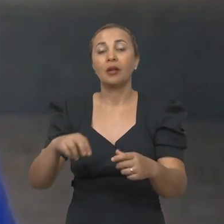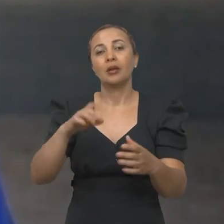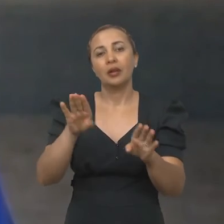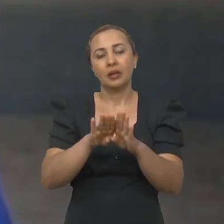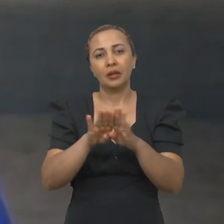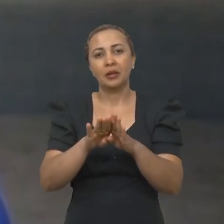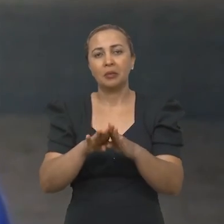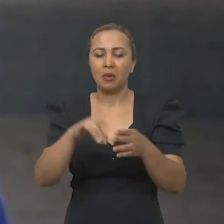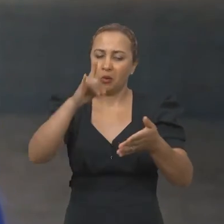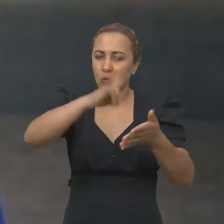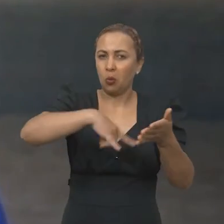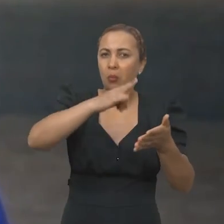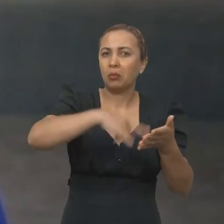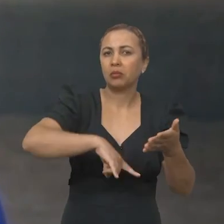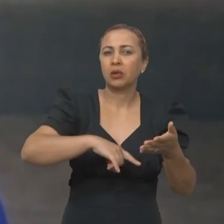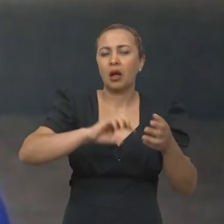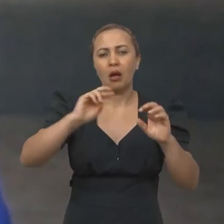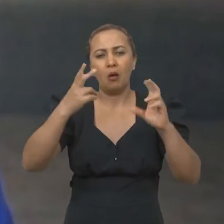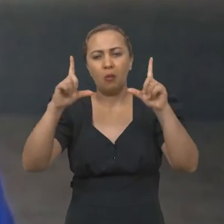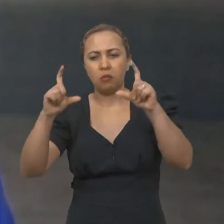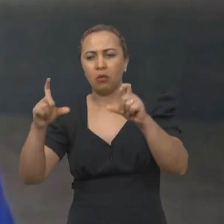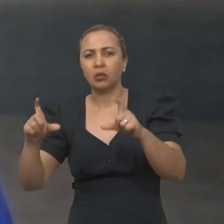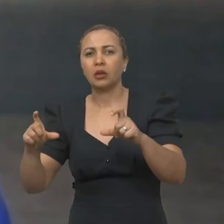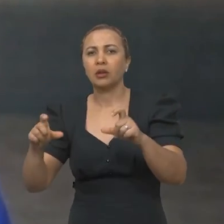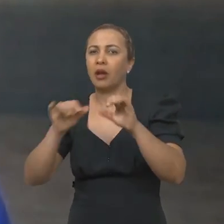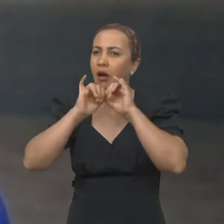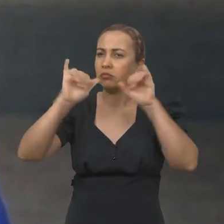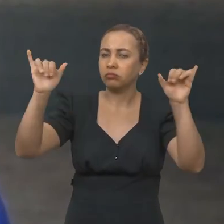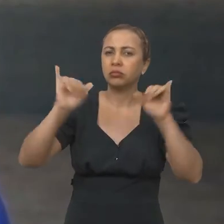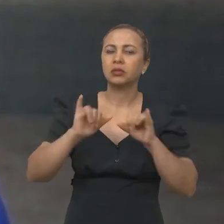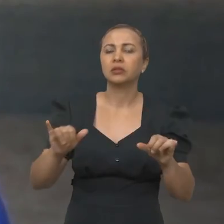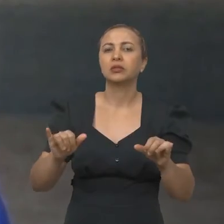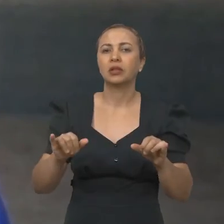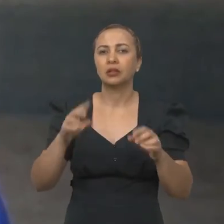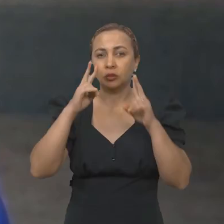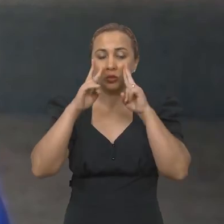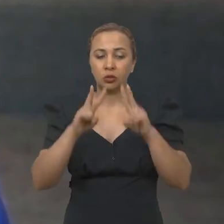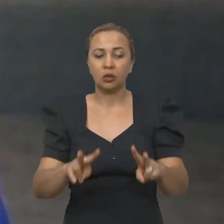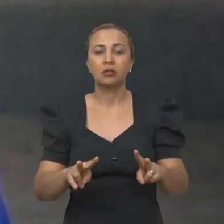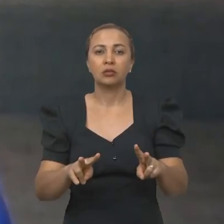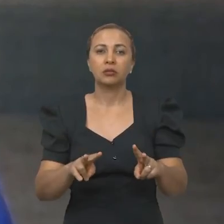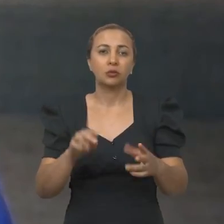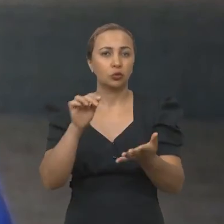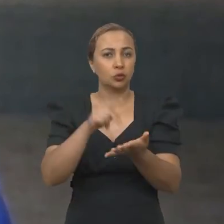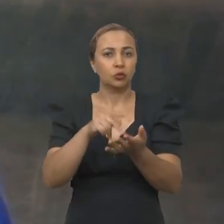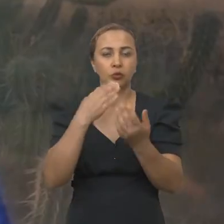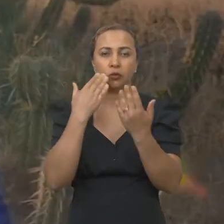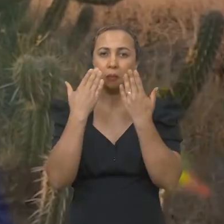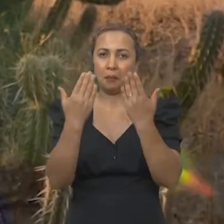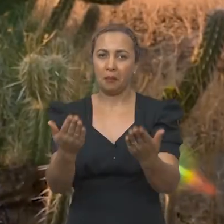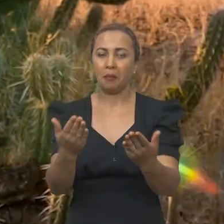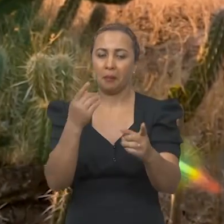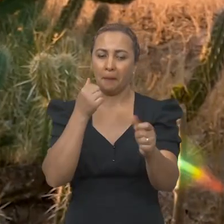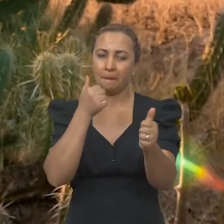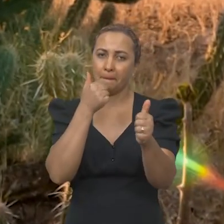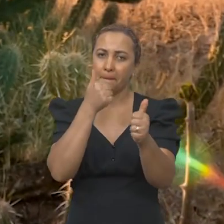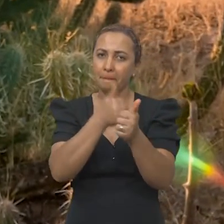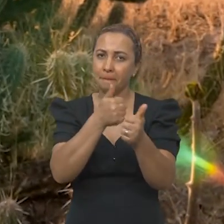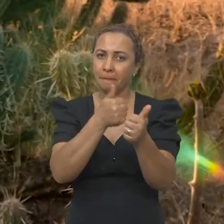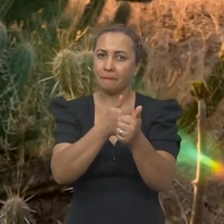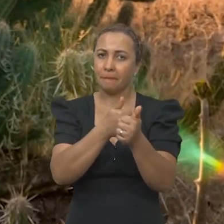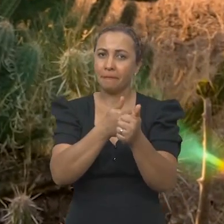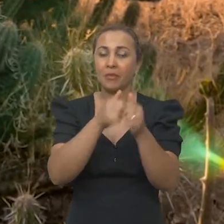e atuar ou documentar, enfim, para checar em campo um